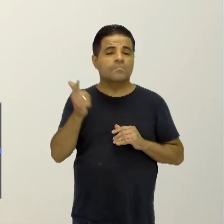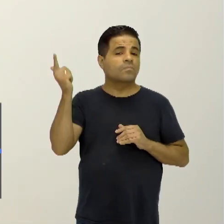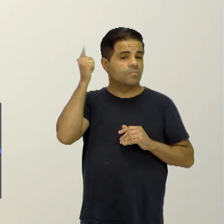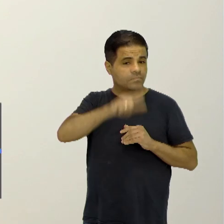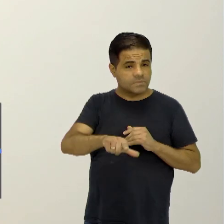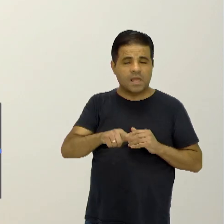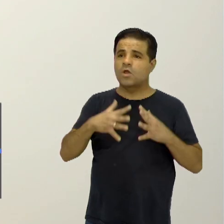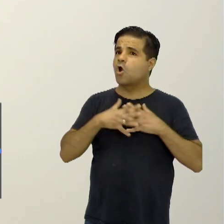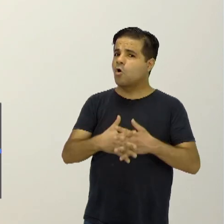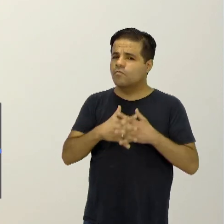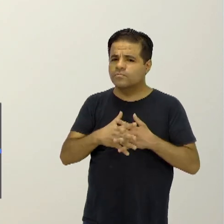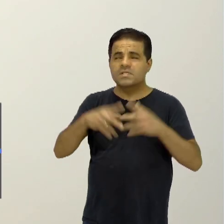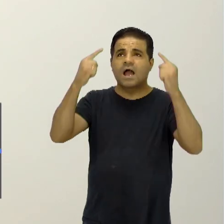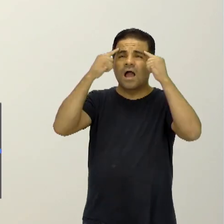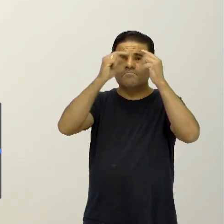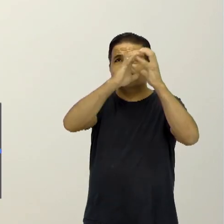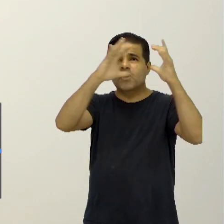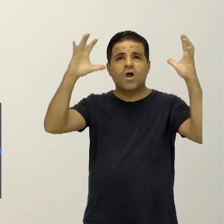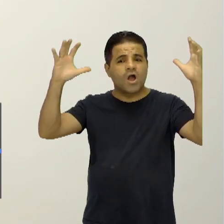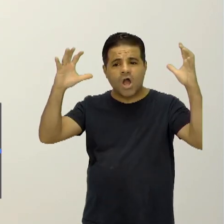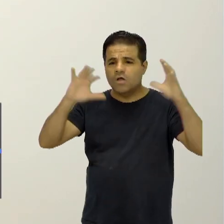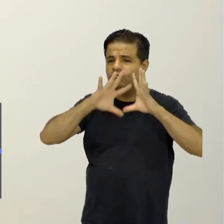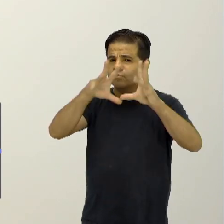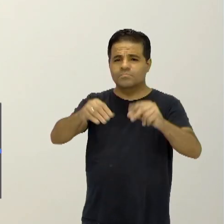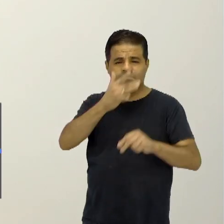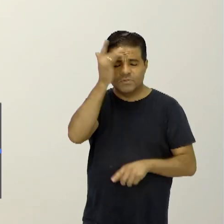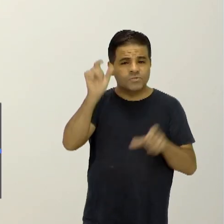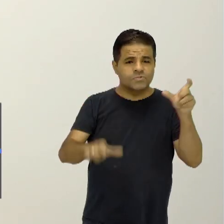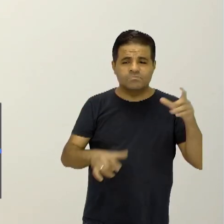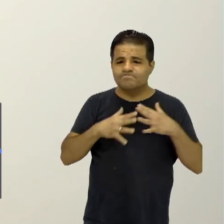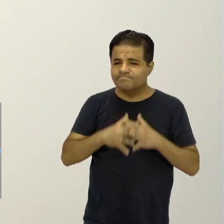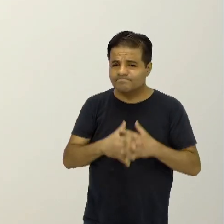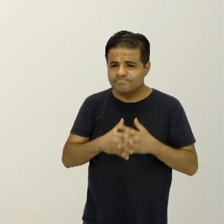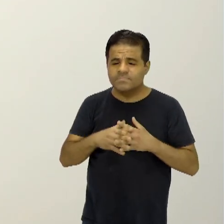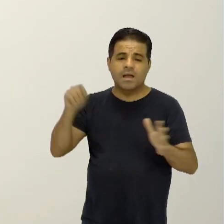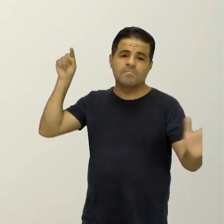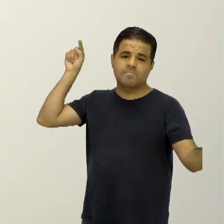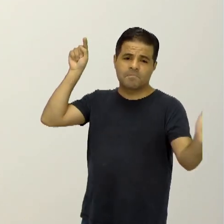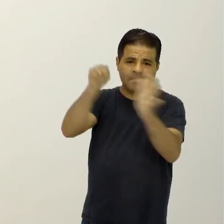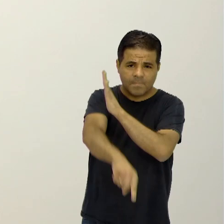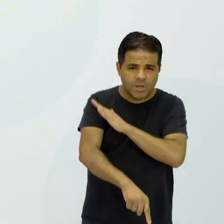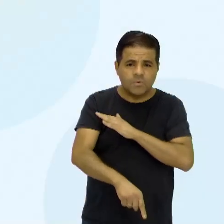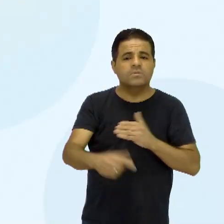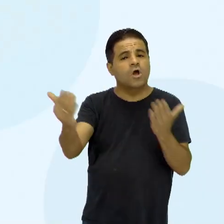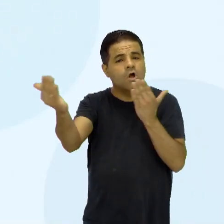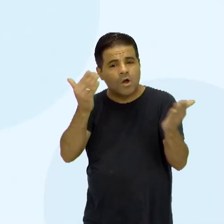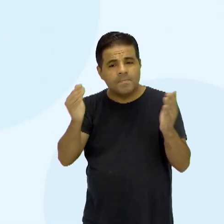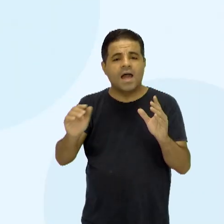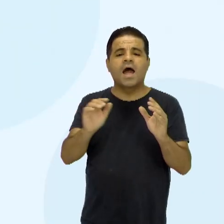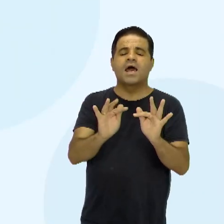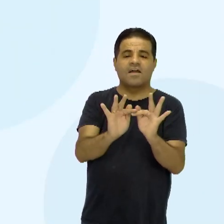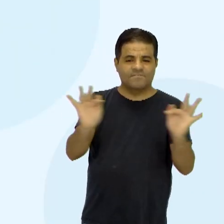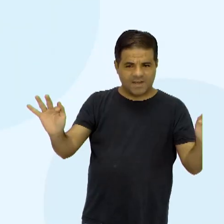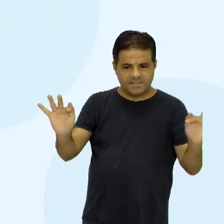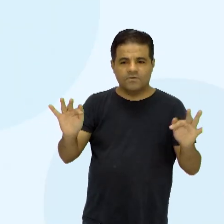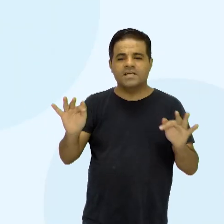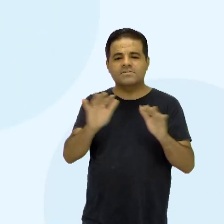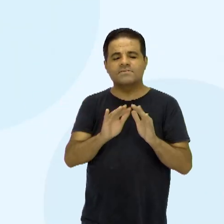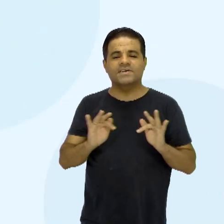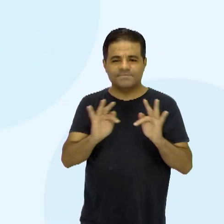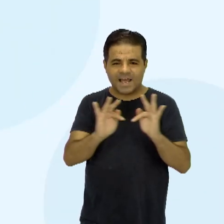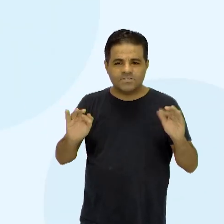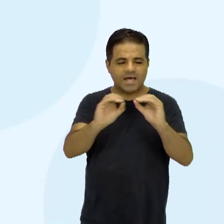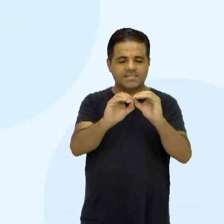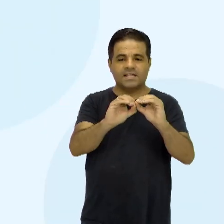consegue confundir a cabeça de todo mundo aí. Então, a pergunta, compare a oração original, que foi a primeira que a gente